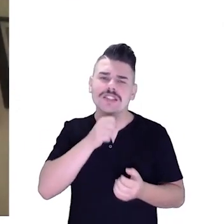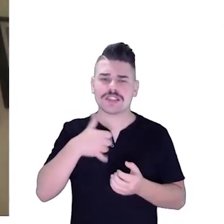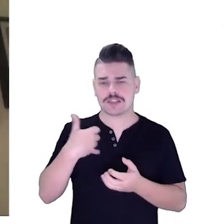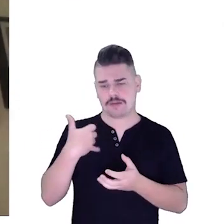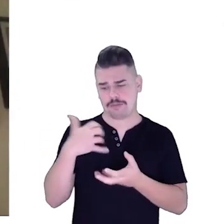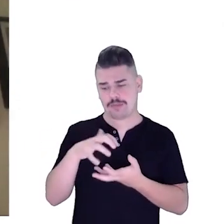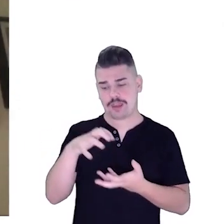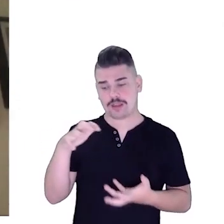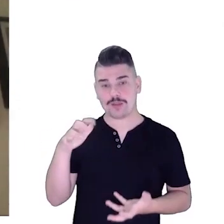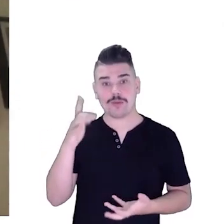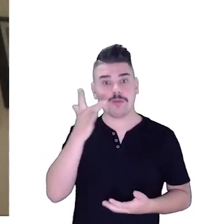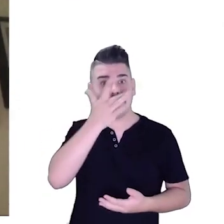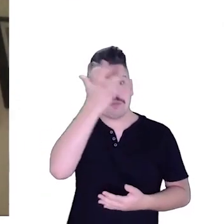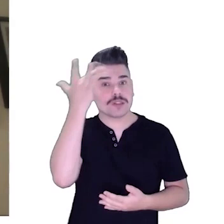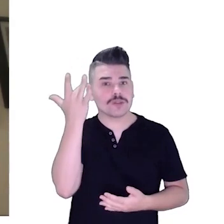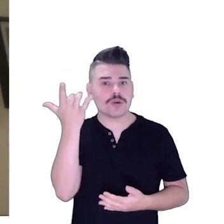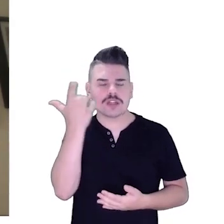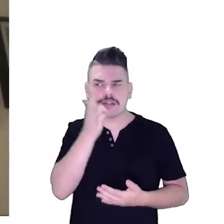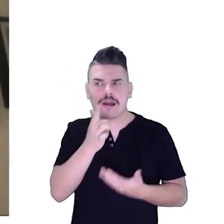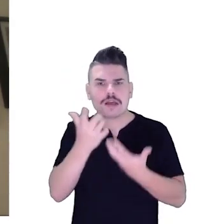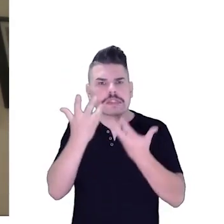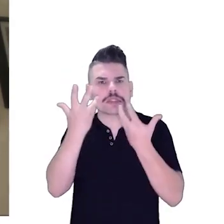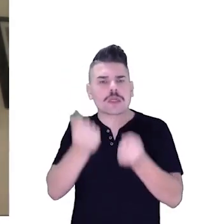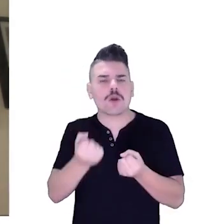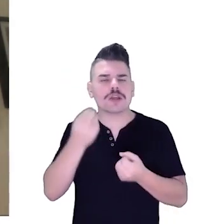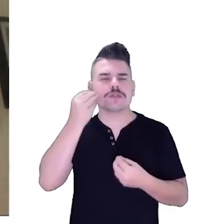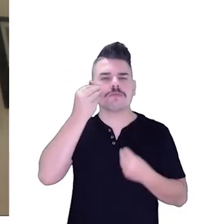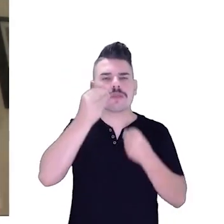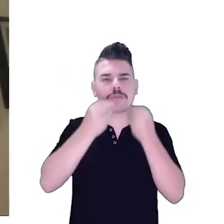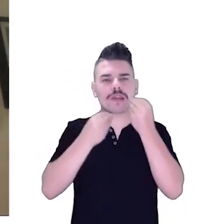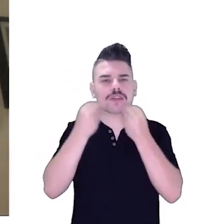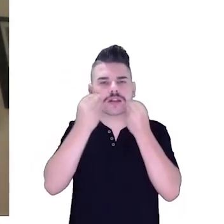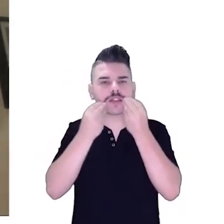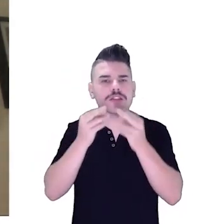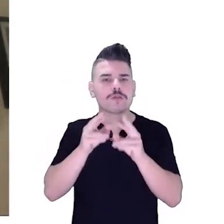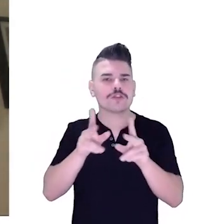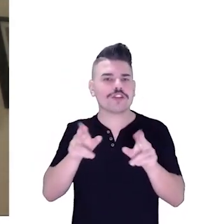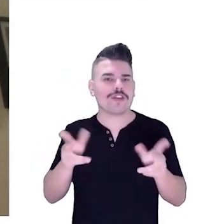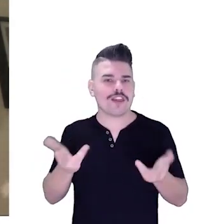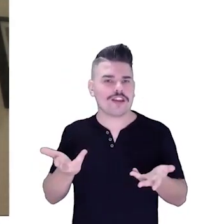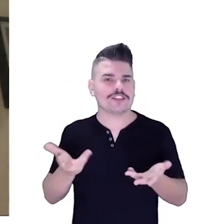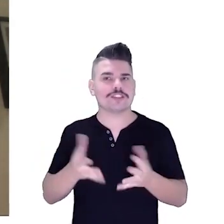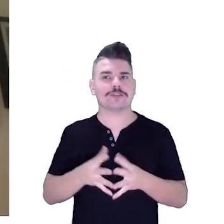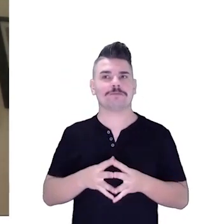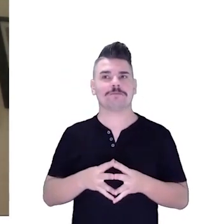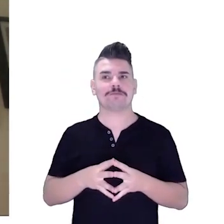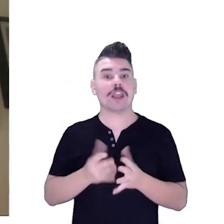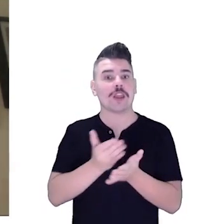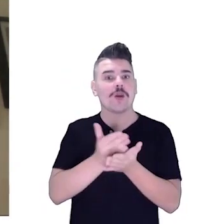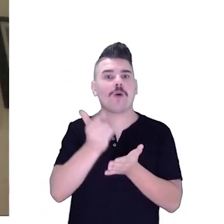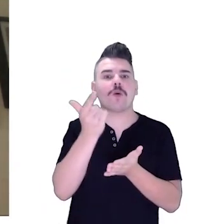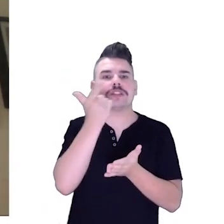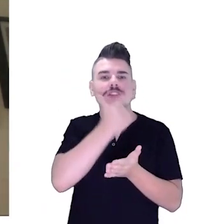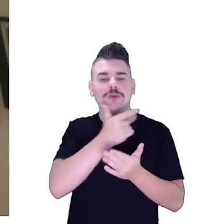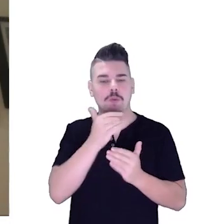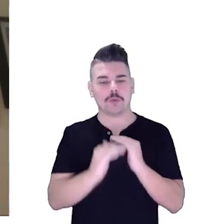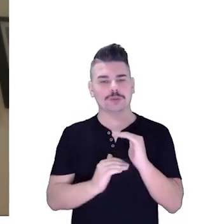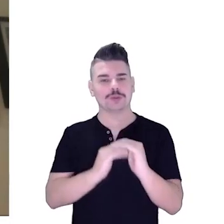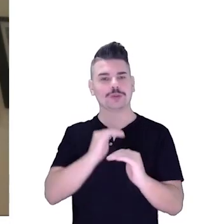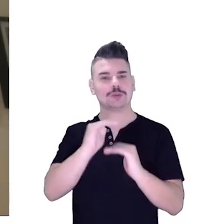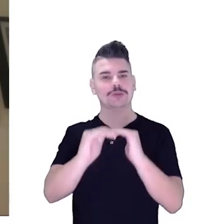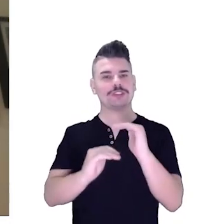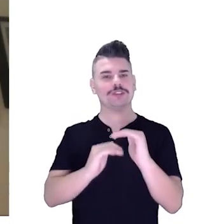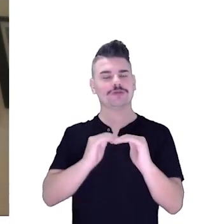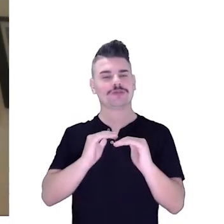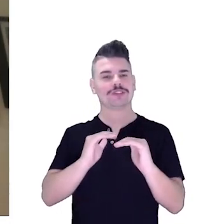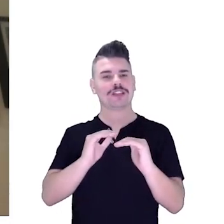processos de envelhecimento, né, de pessoas que tiveram uma aposta intensa na experimentação